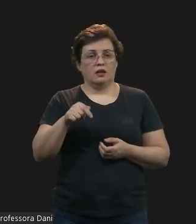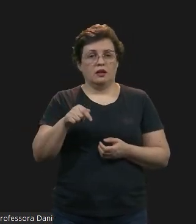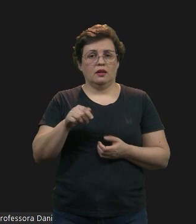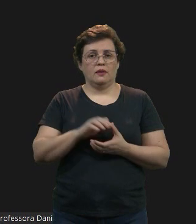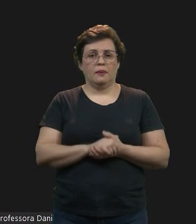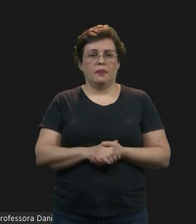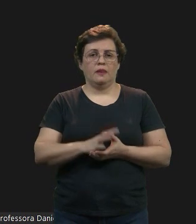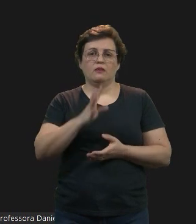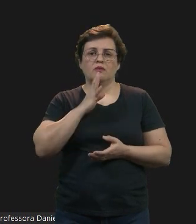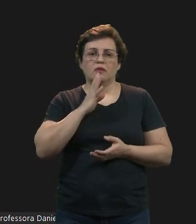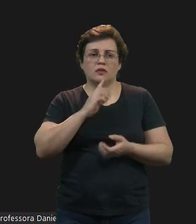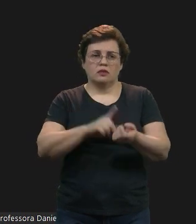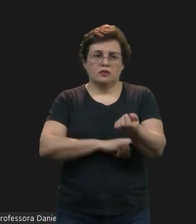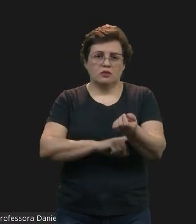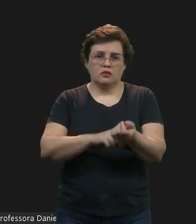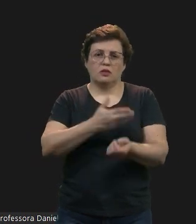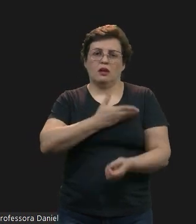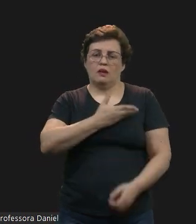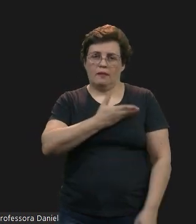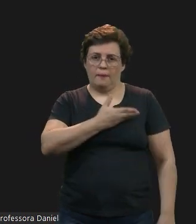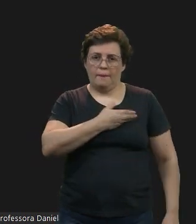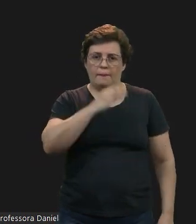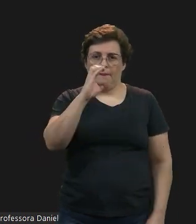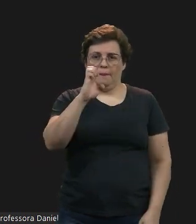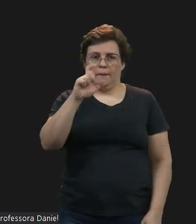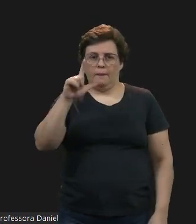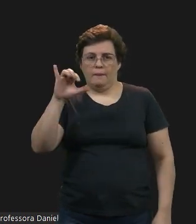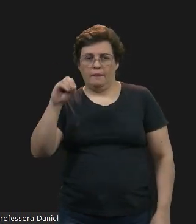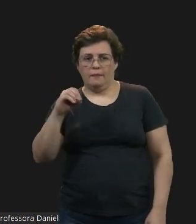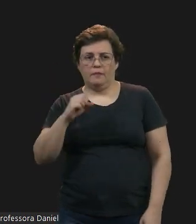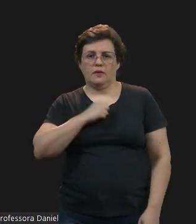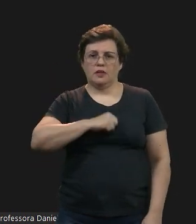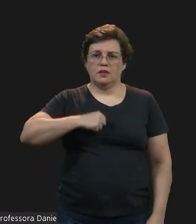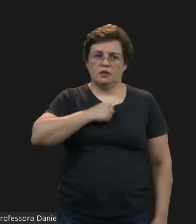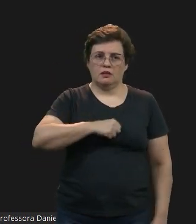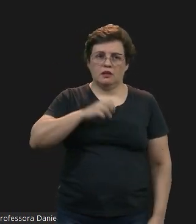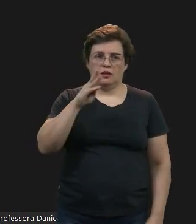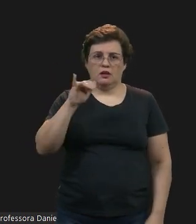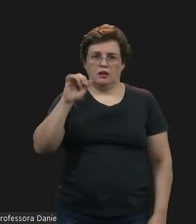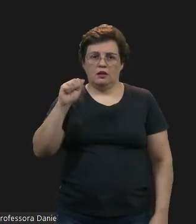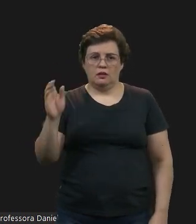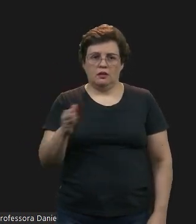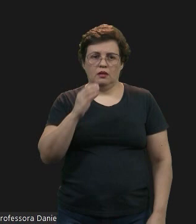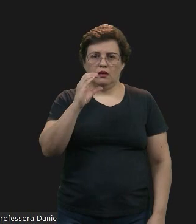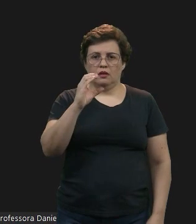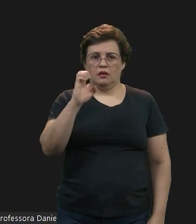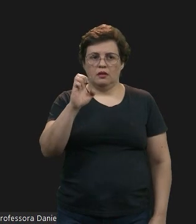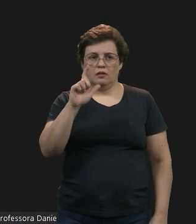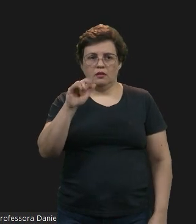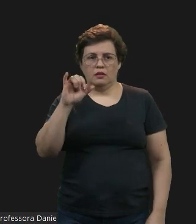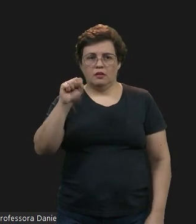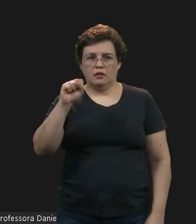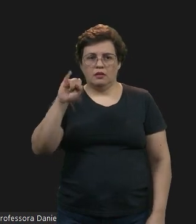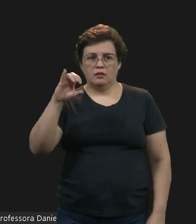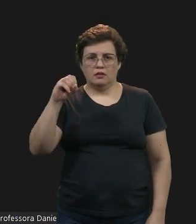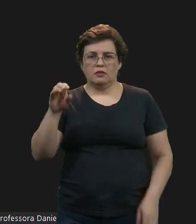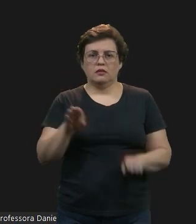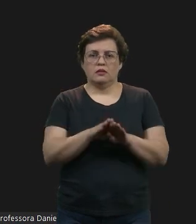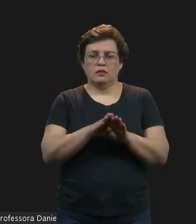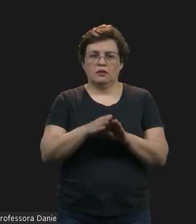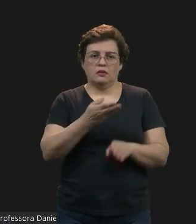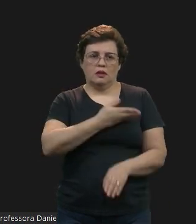irmãos a esse amigo Célio. Saudades da Bia, do Celi, Celício e da minha amiga Celeste